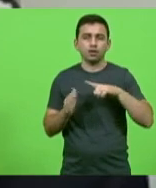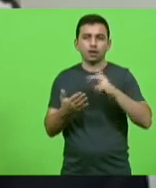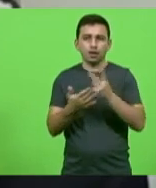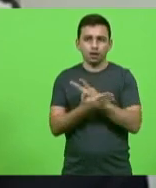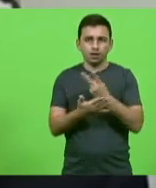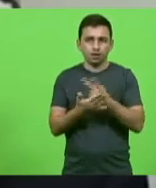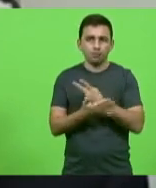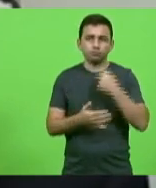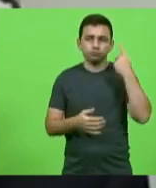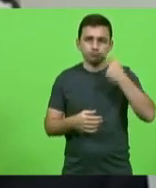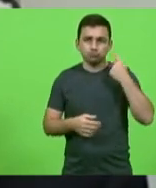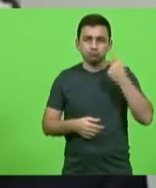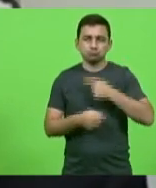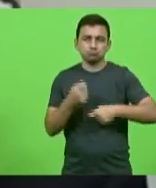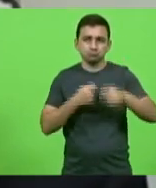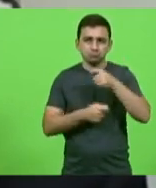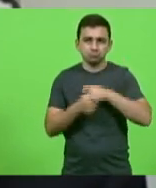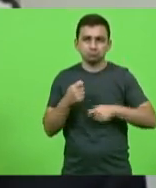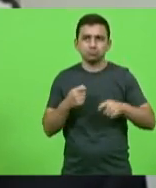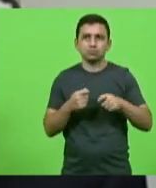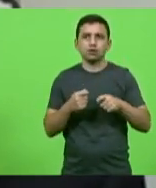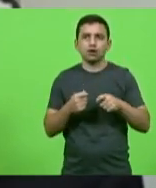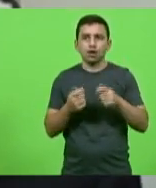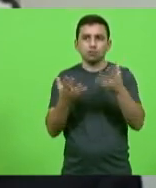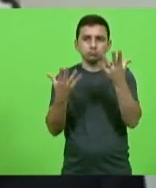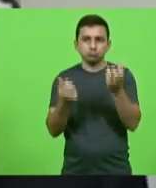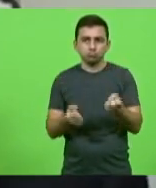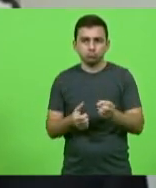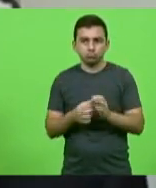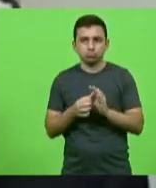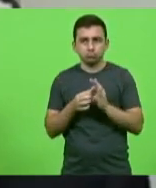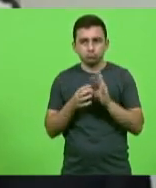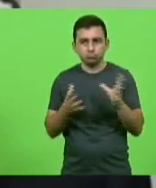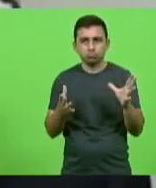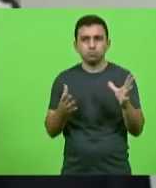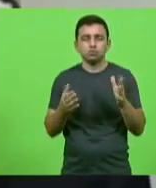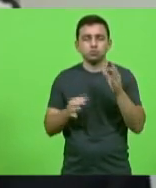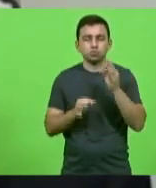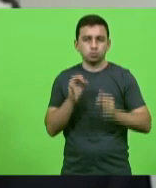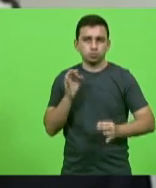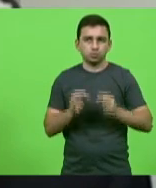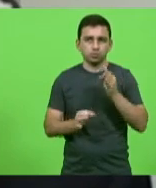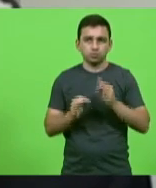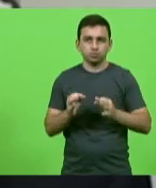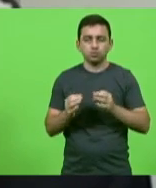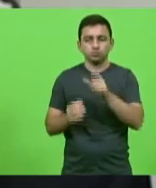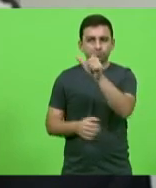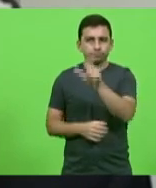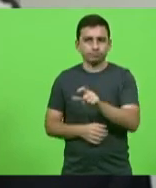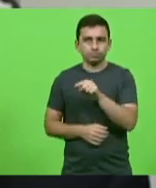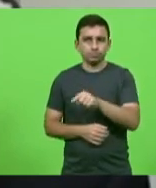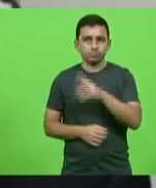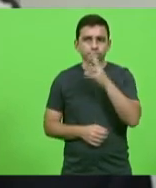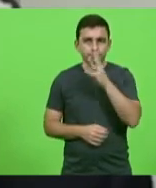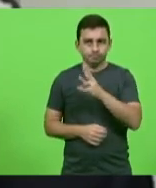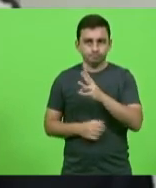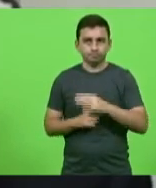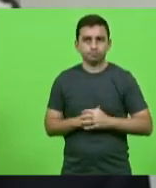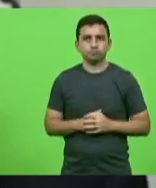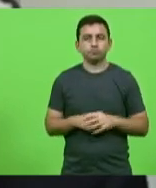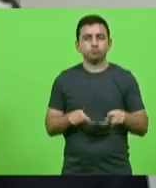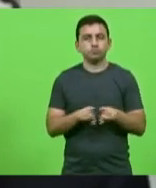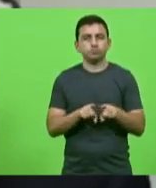político-administrativas para fins de autorizar o julgamento do re nunciado com consequente afastamento das respectivas